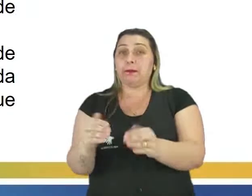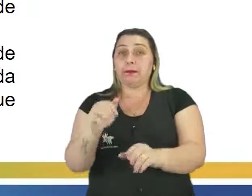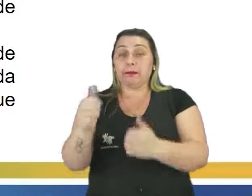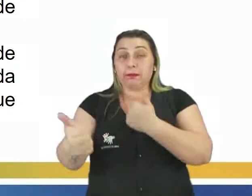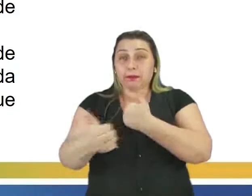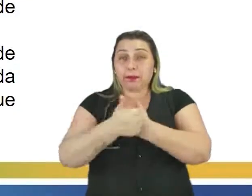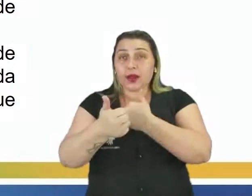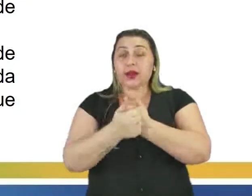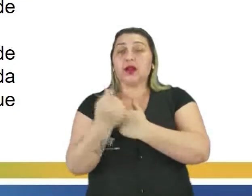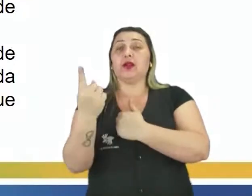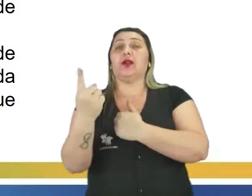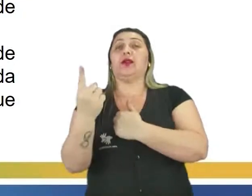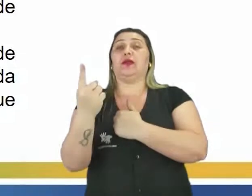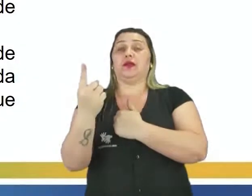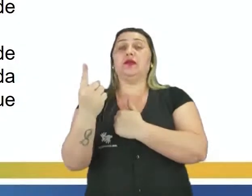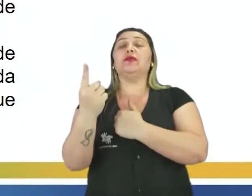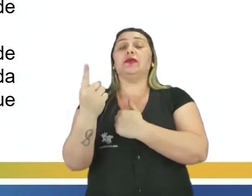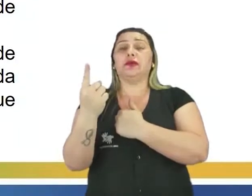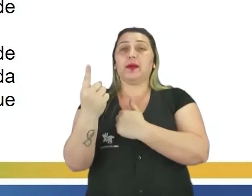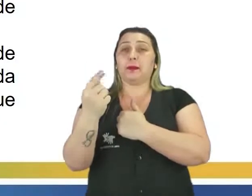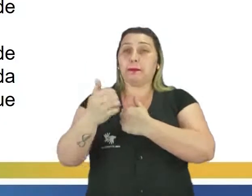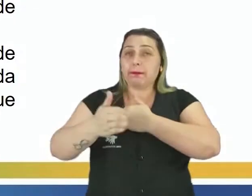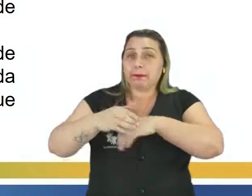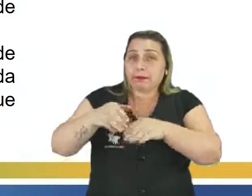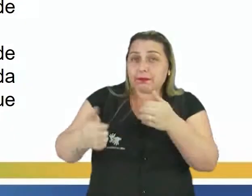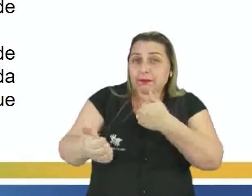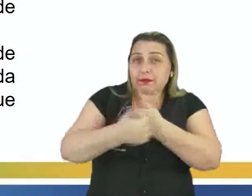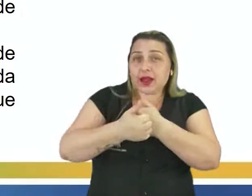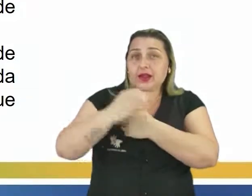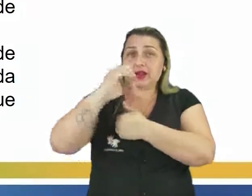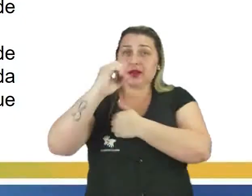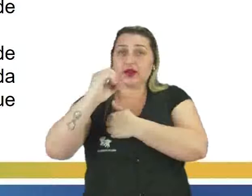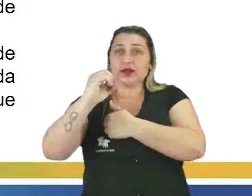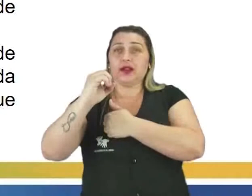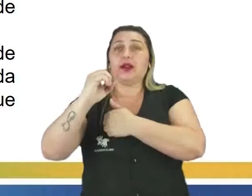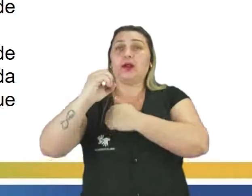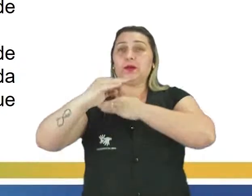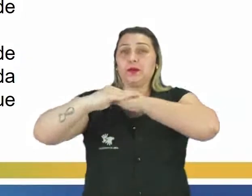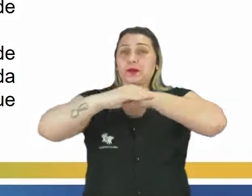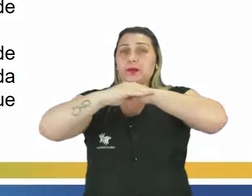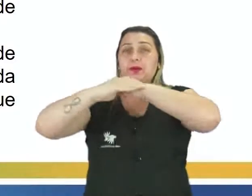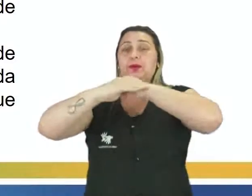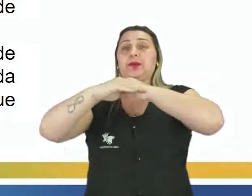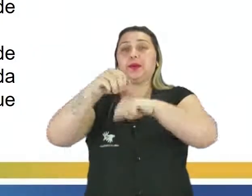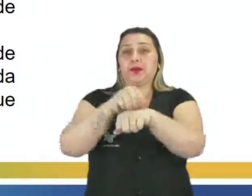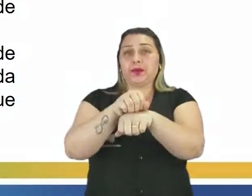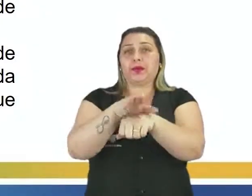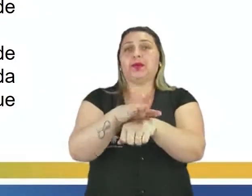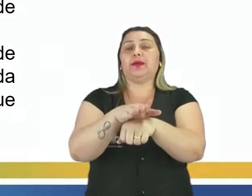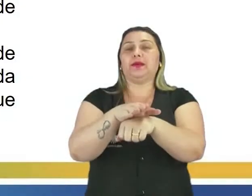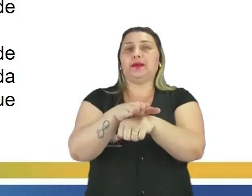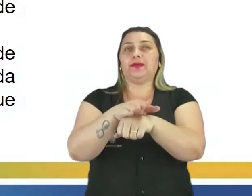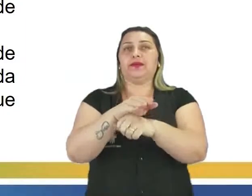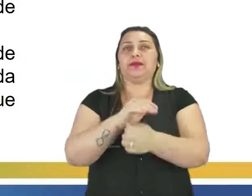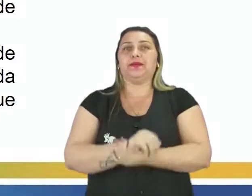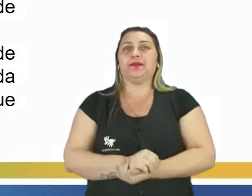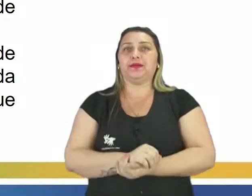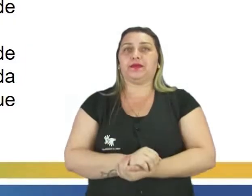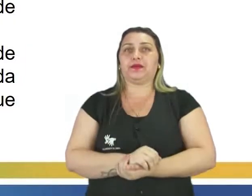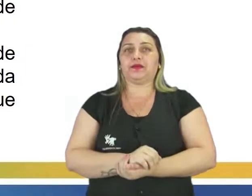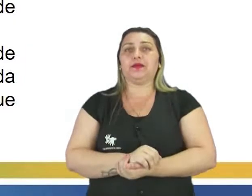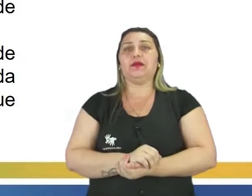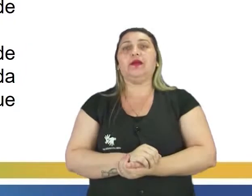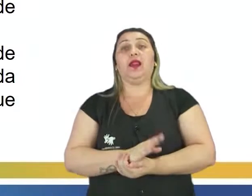é a concentração da renda. Quanto mais próximo de 0, mais igualitária é a sua distribuição.